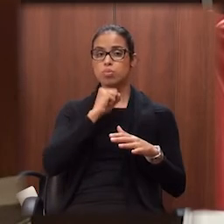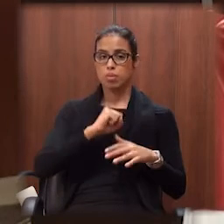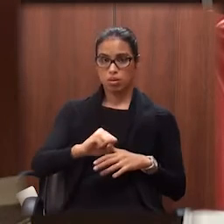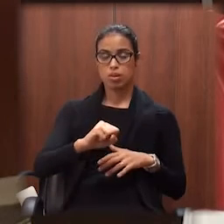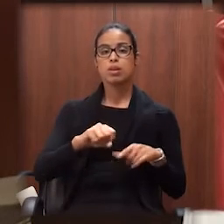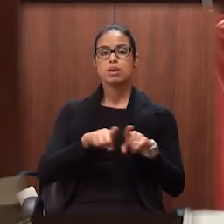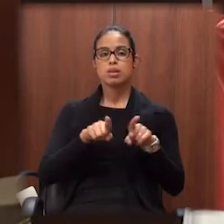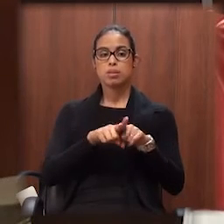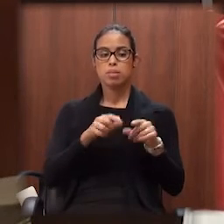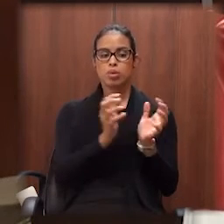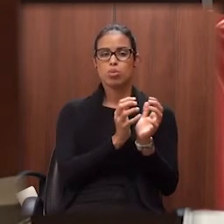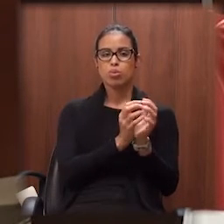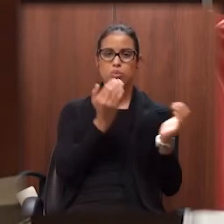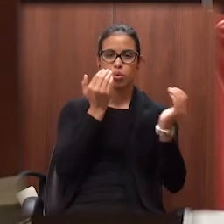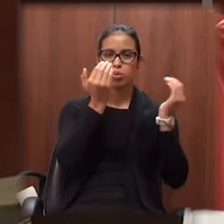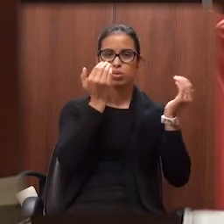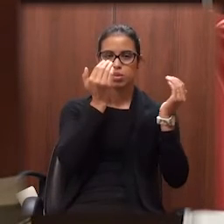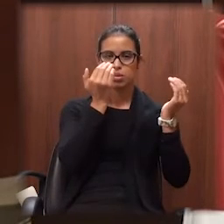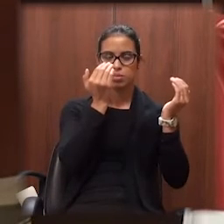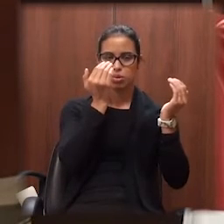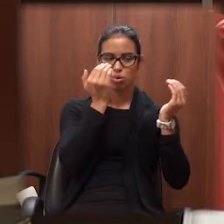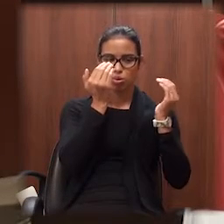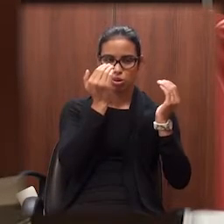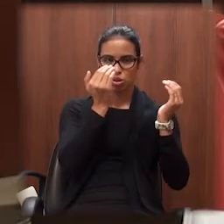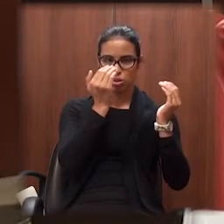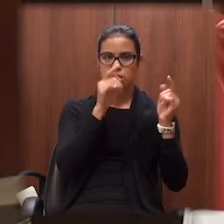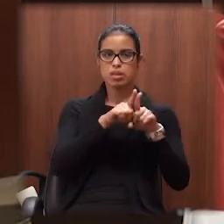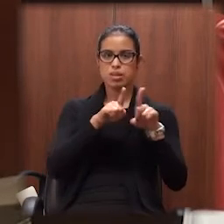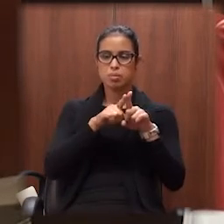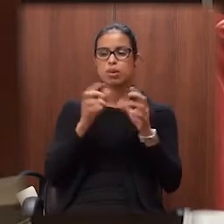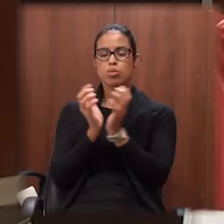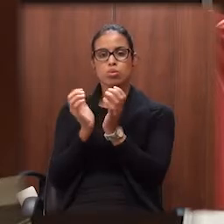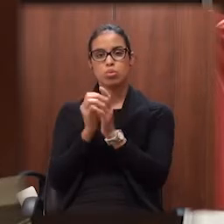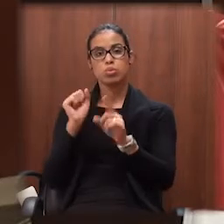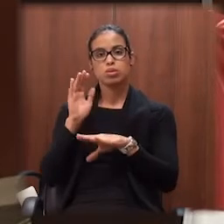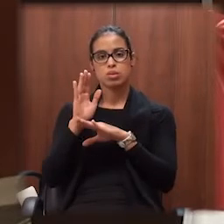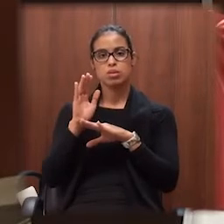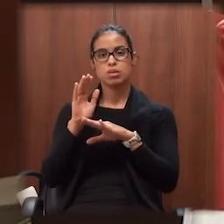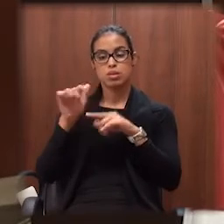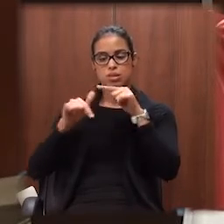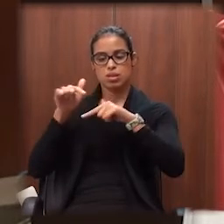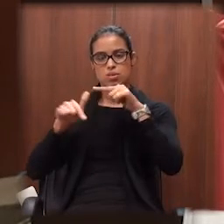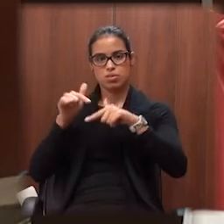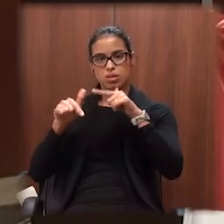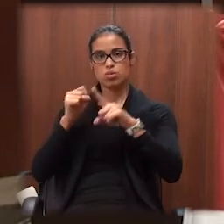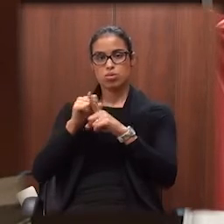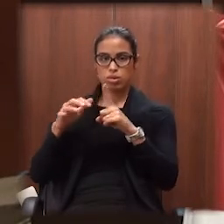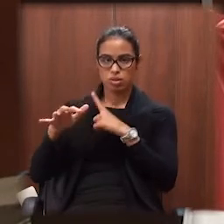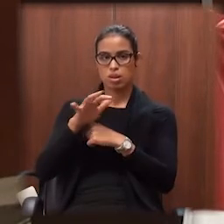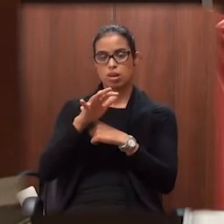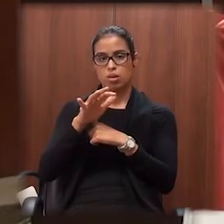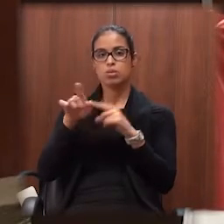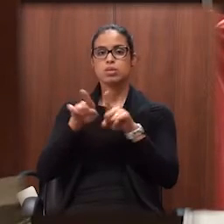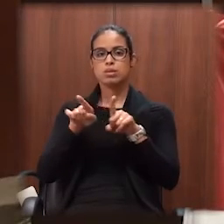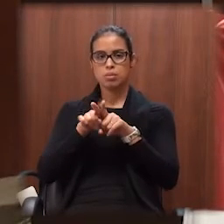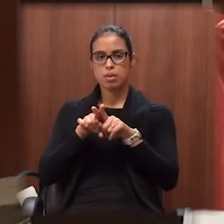Conselho Regional de Psicologia, pelo Conselho Regional de Serviço Social, considerando especialmente o